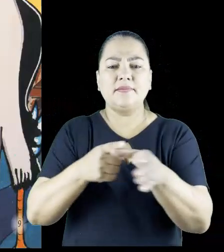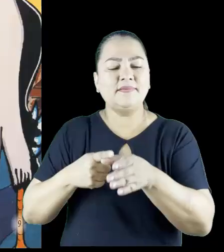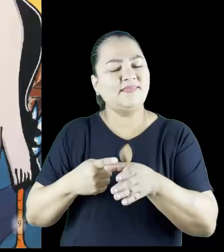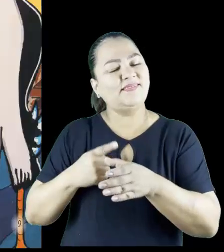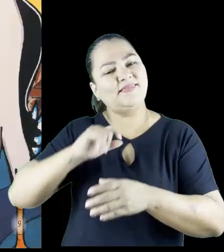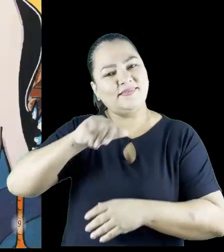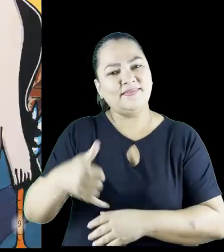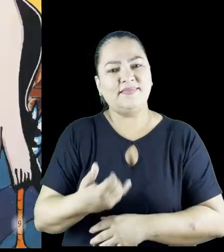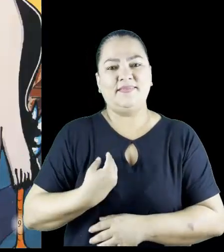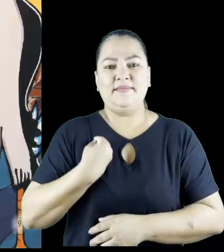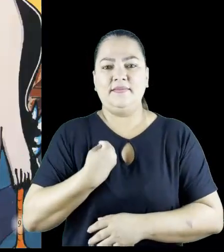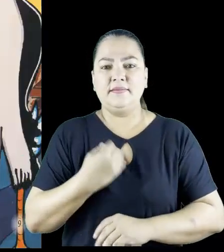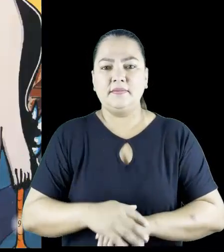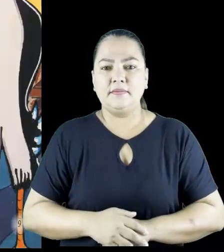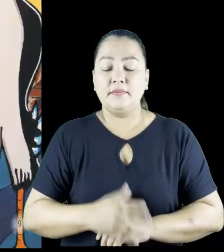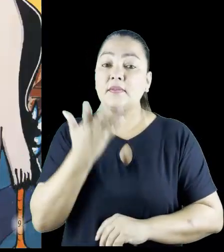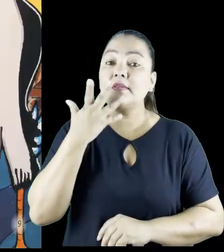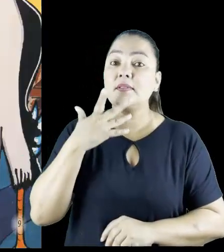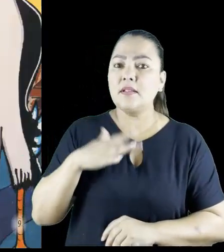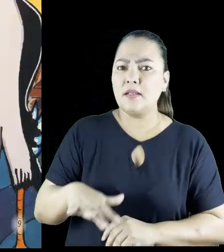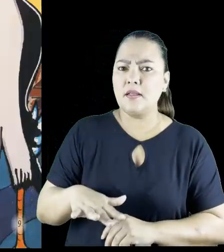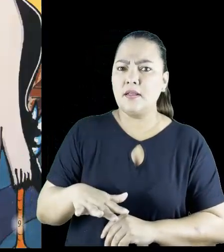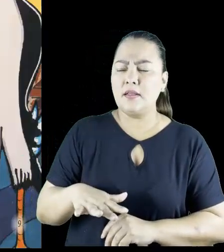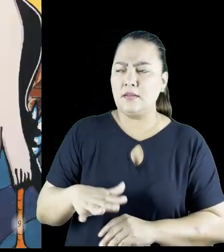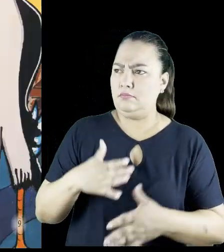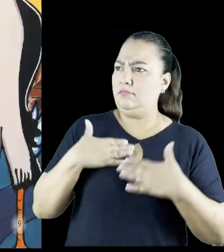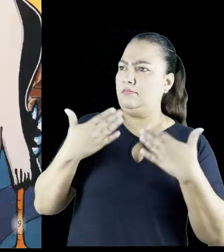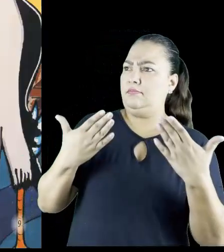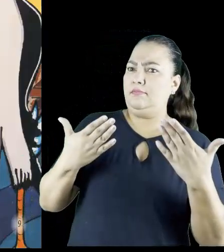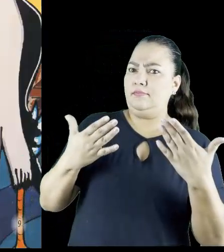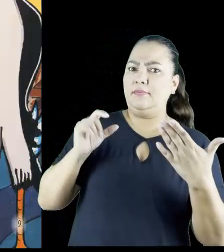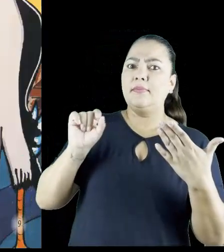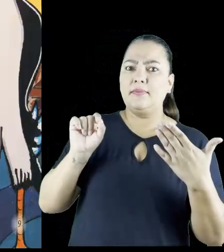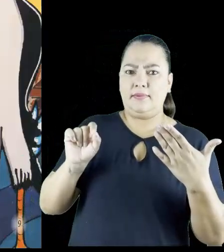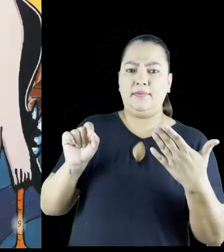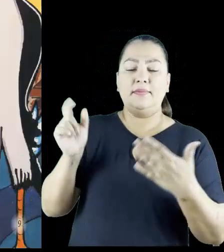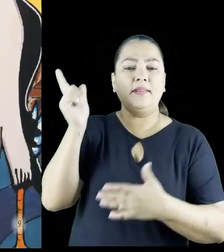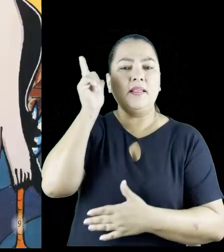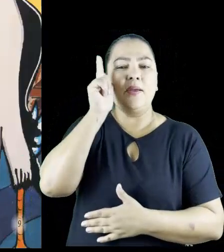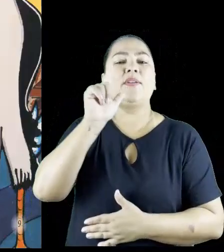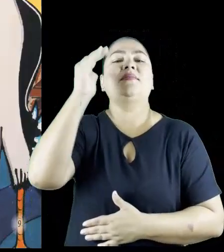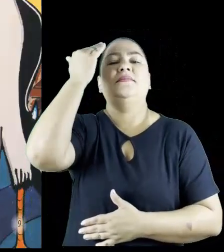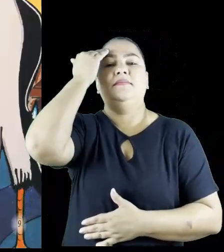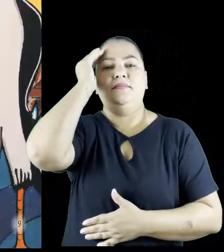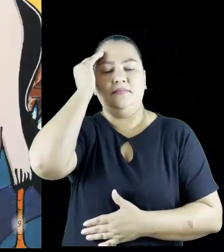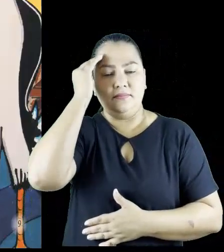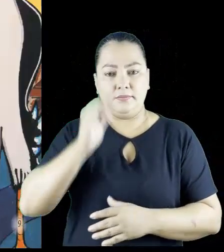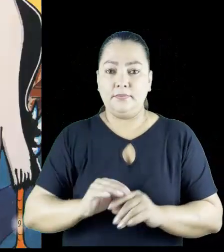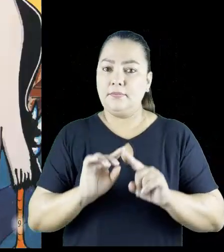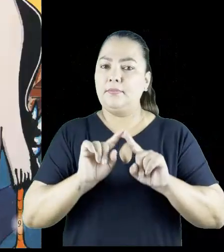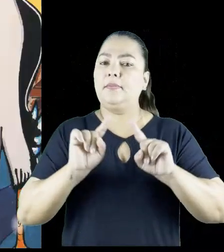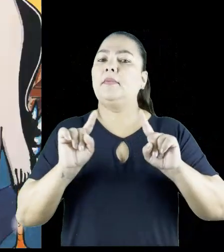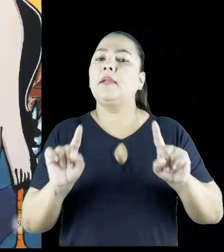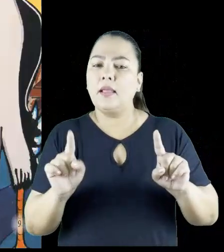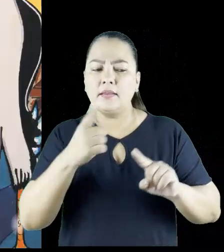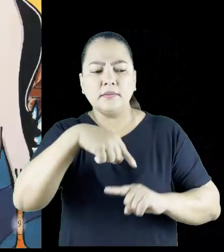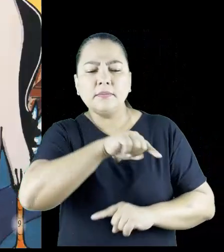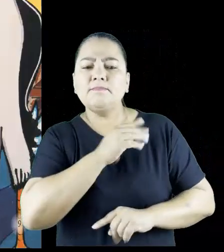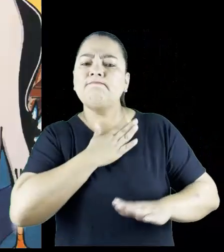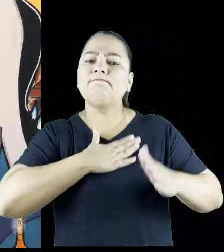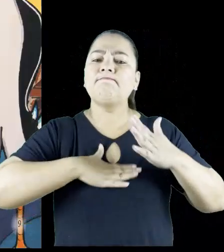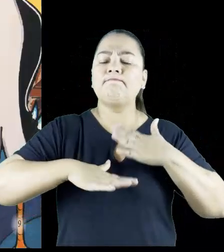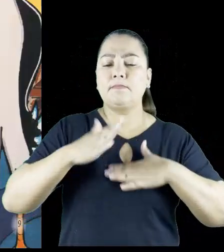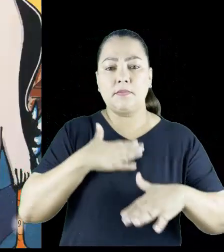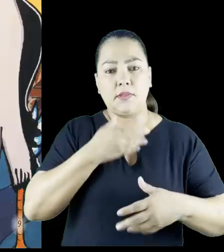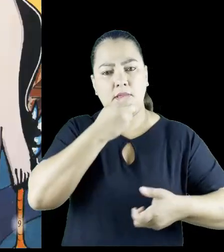melhor cidade para se viver. As crianças ficaram um pouco assustadas com o fato de conseguirem me entender. Mas